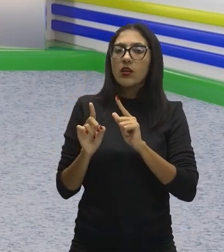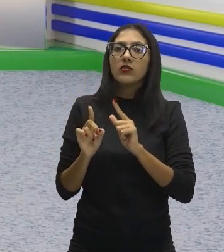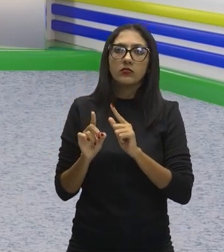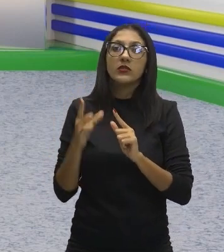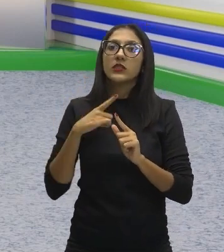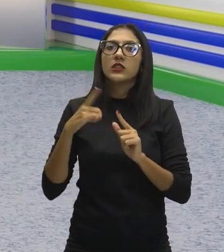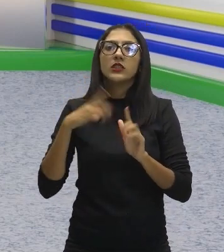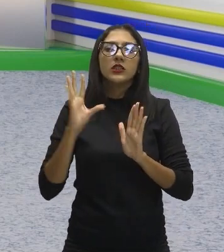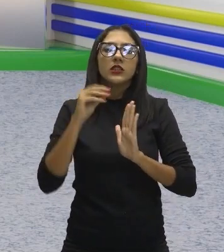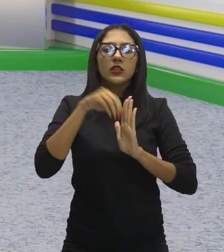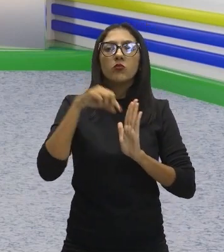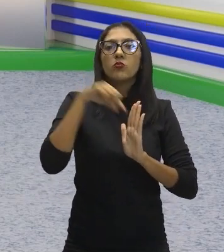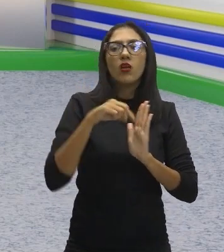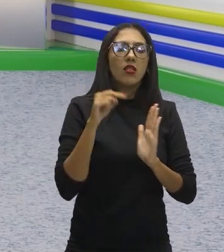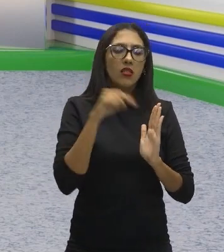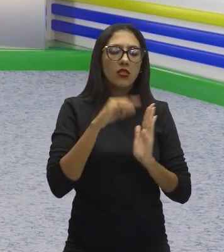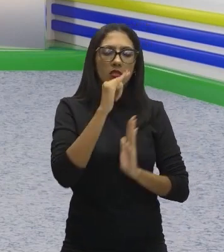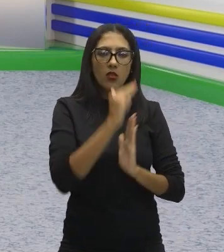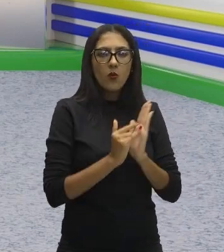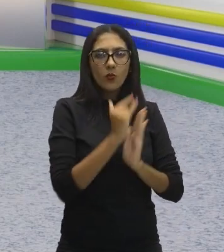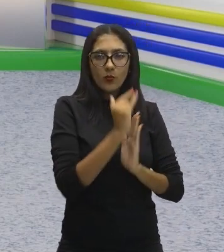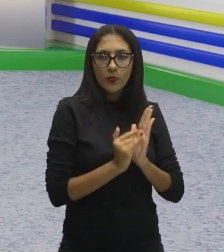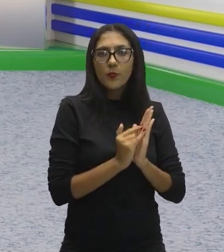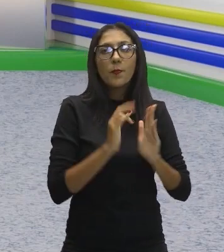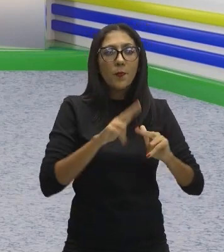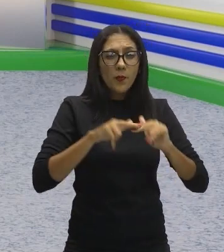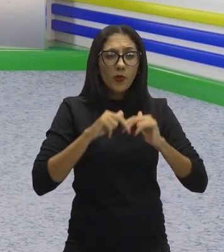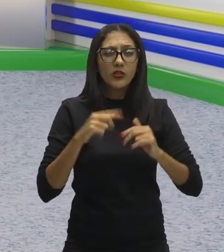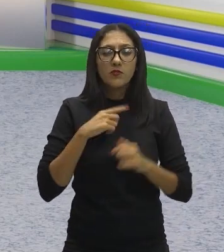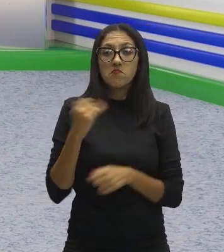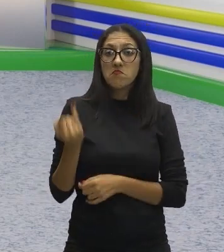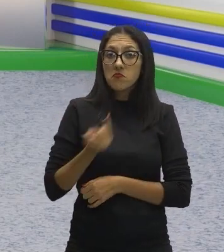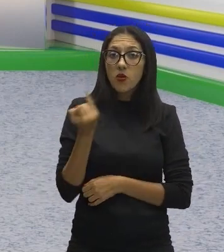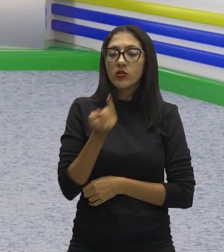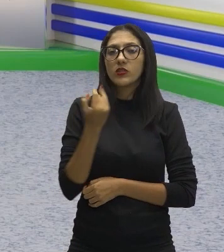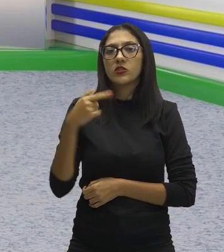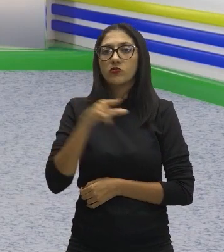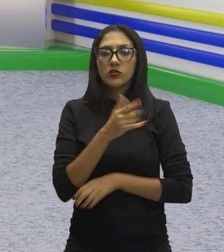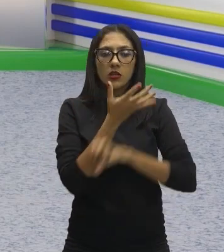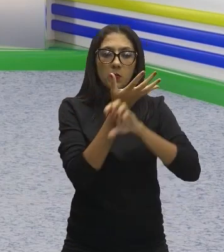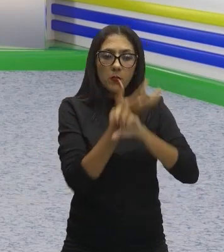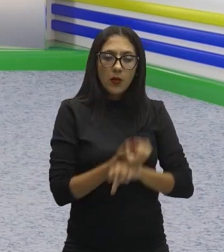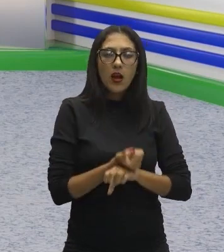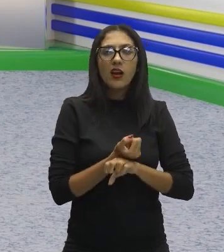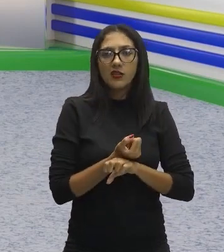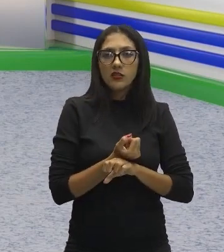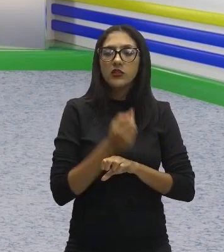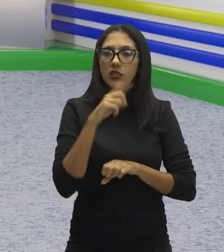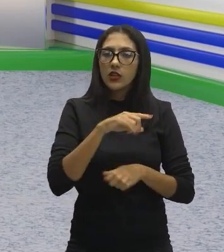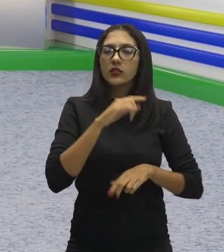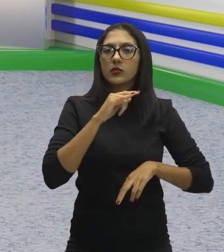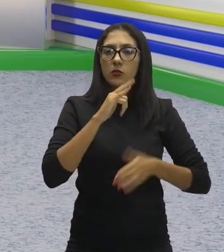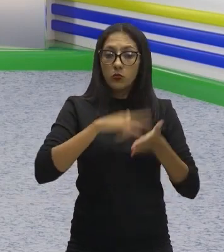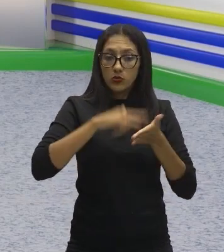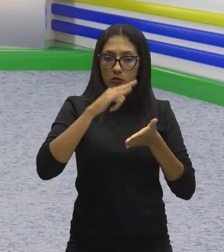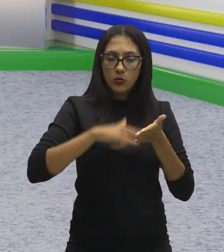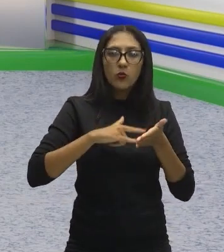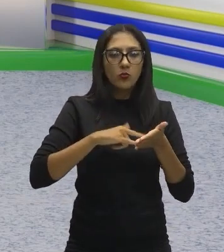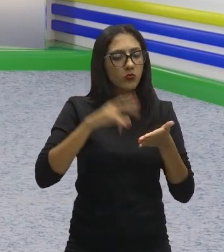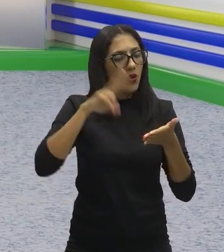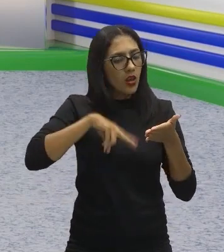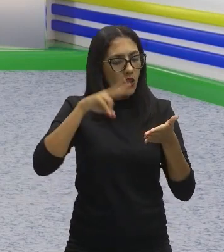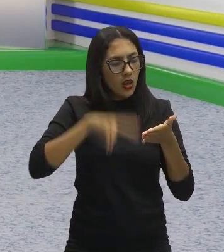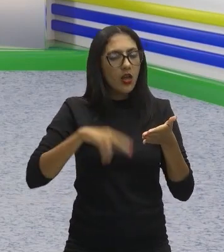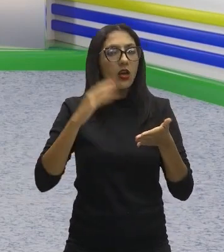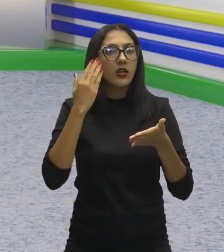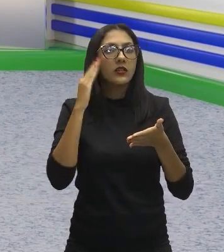de aula. Exato. É por isso que é muito importante que você baixe também esse plano de aula, não é? E se aproprie dele,